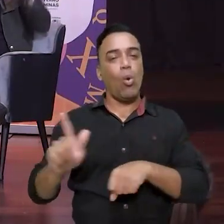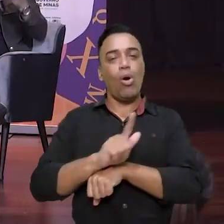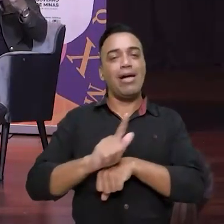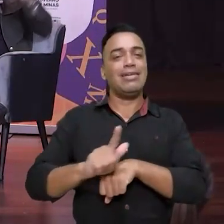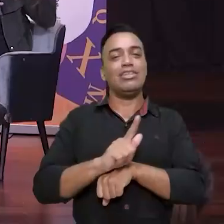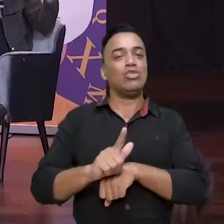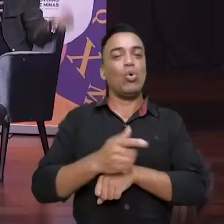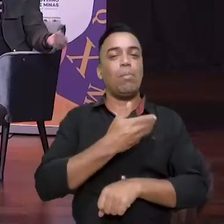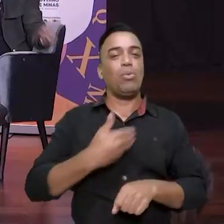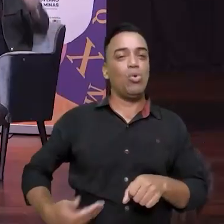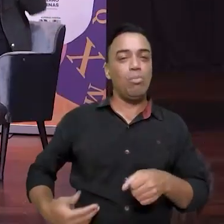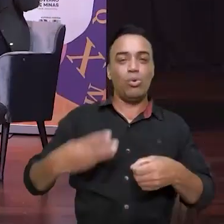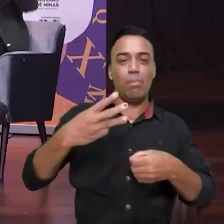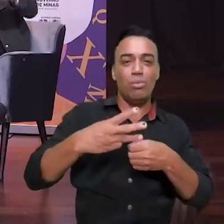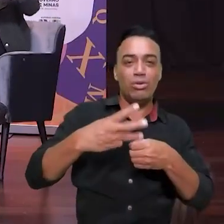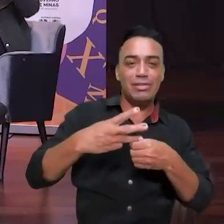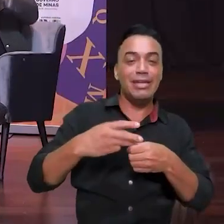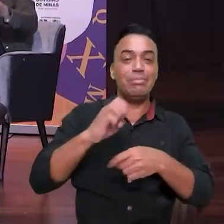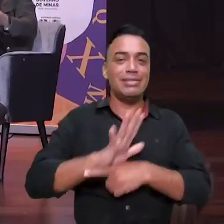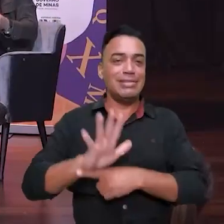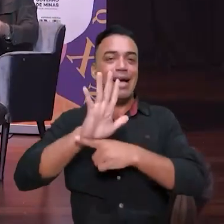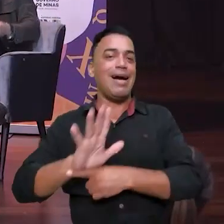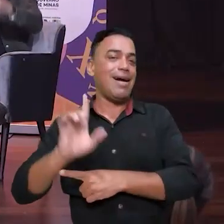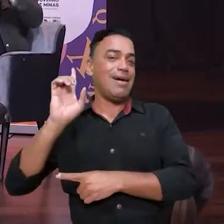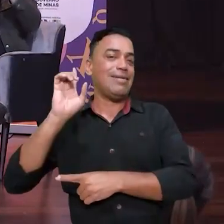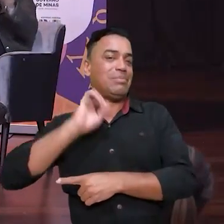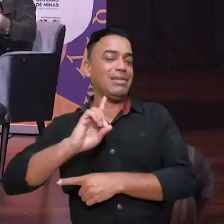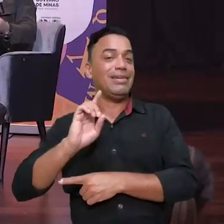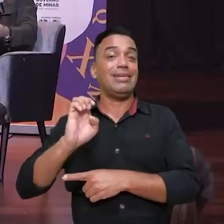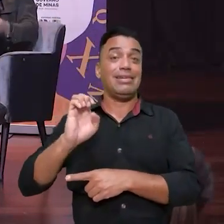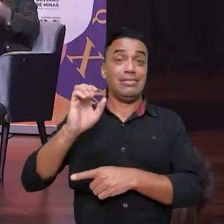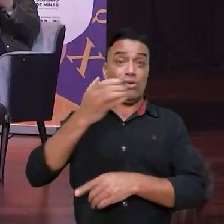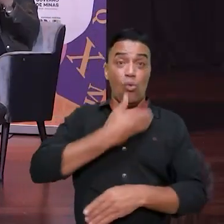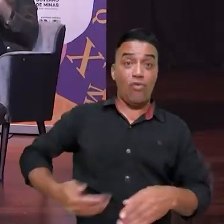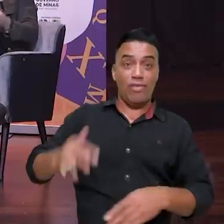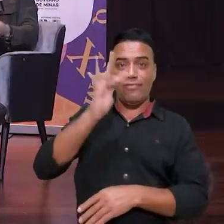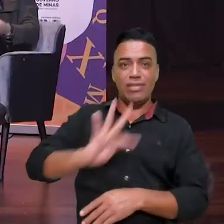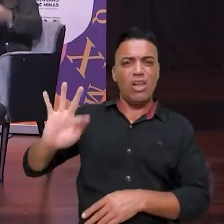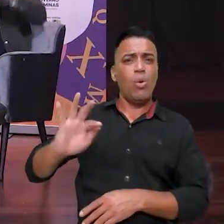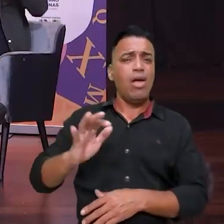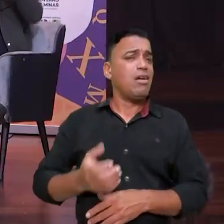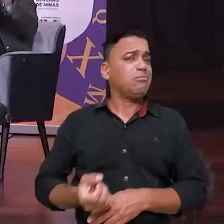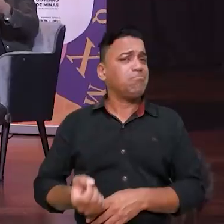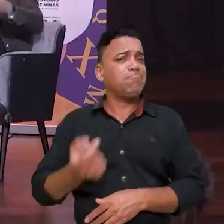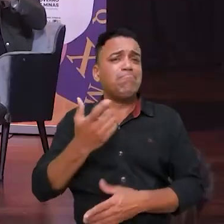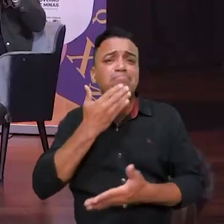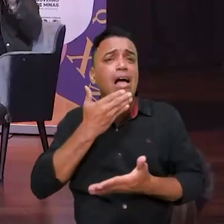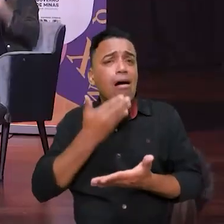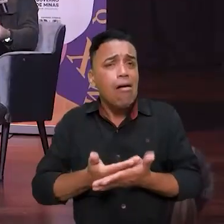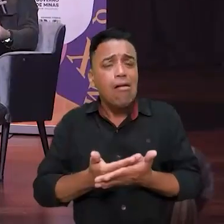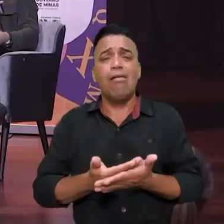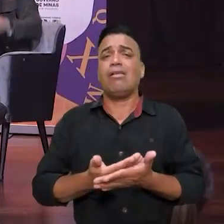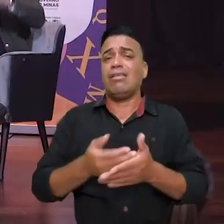3 esferas, né, do município, do estado e do governo federal, e é impressionante como você encontra sempre, porque tem